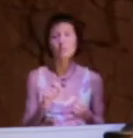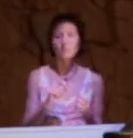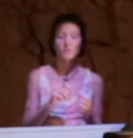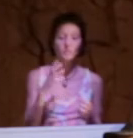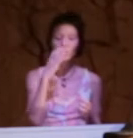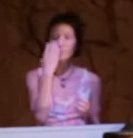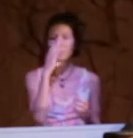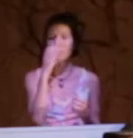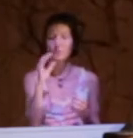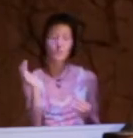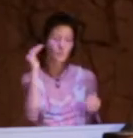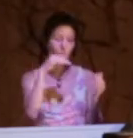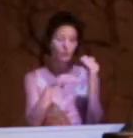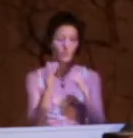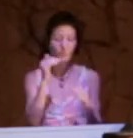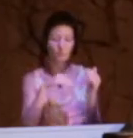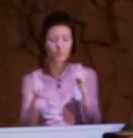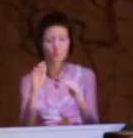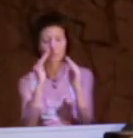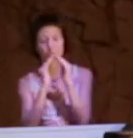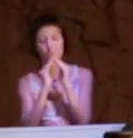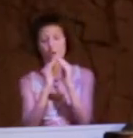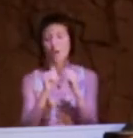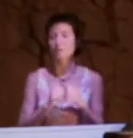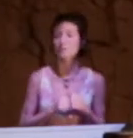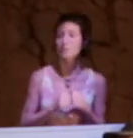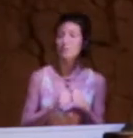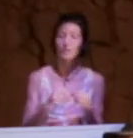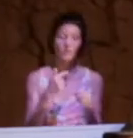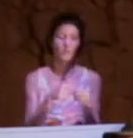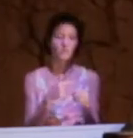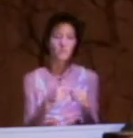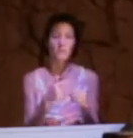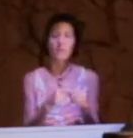também, contrariando as vontades de minha mãe. E a própria cidade.